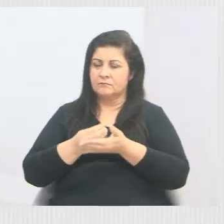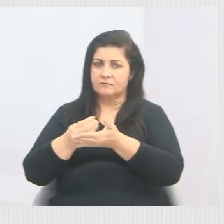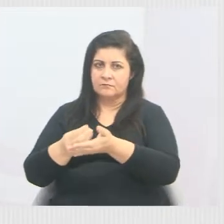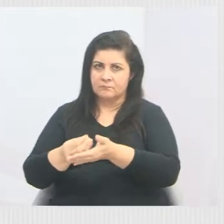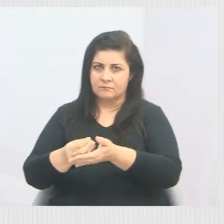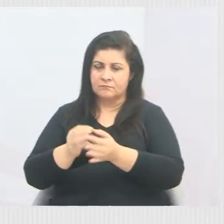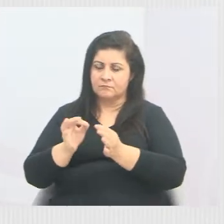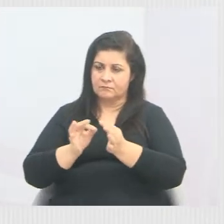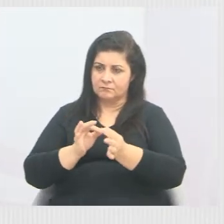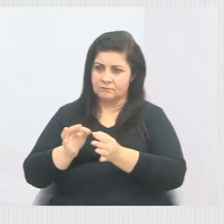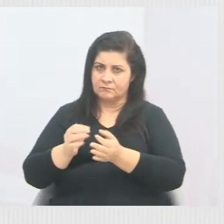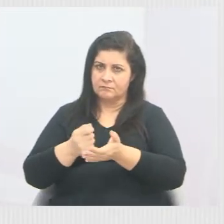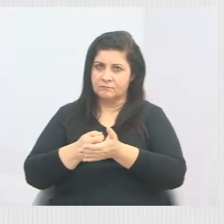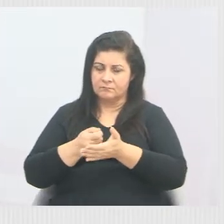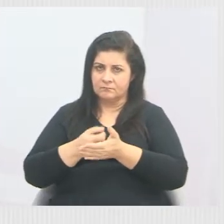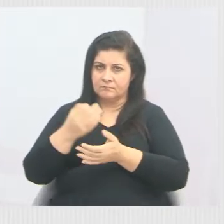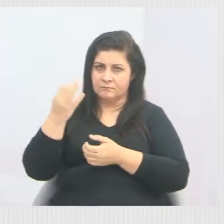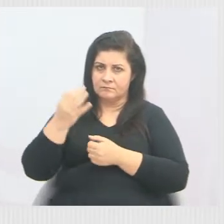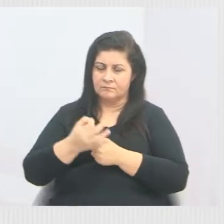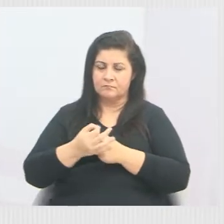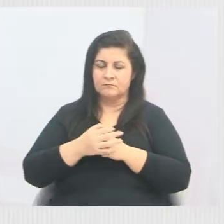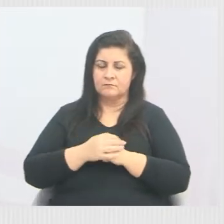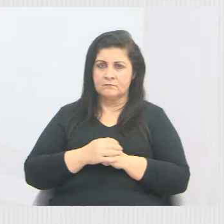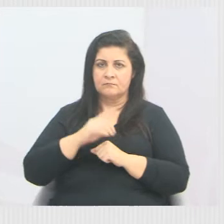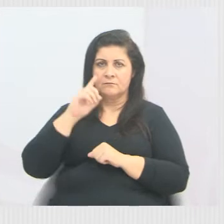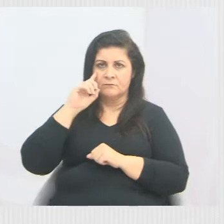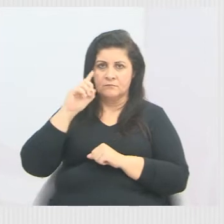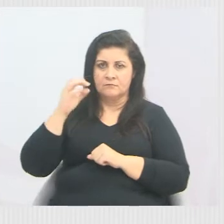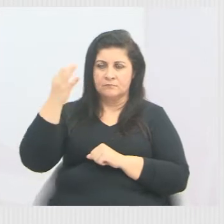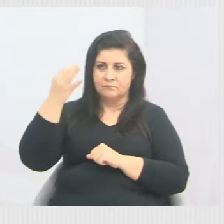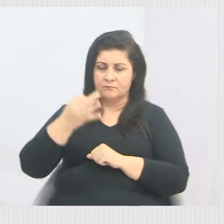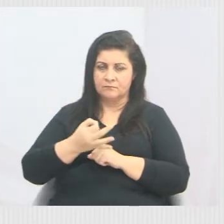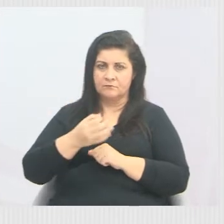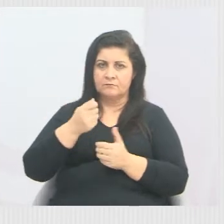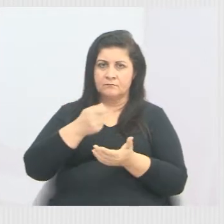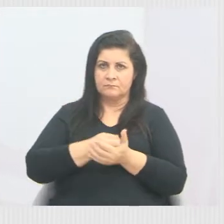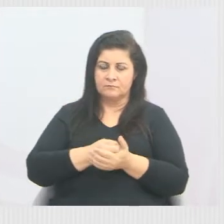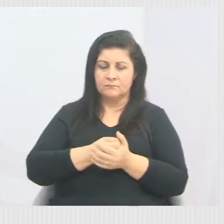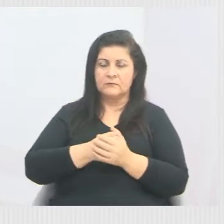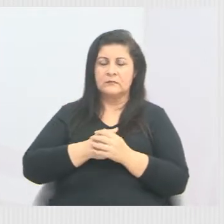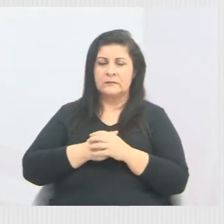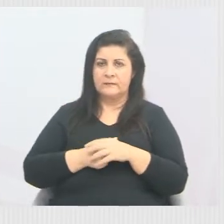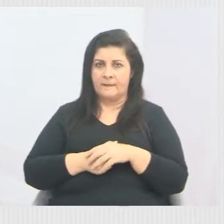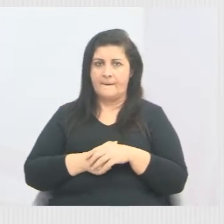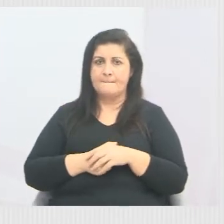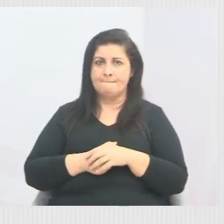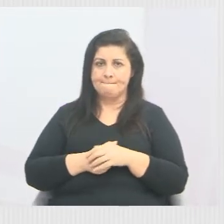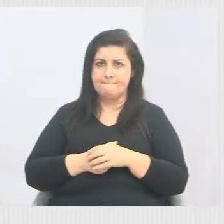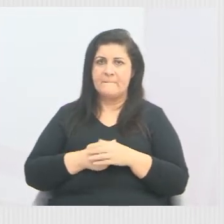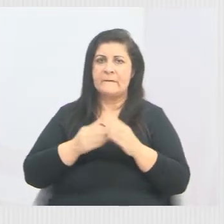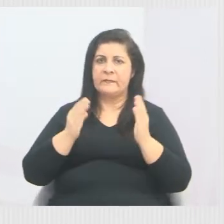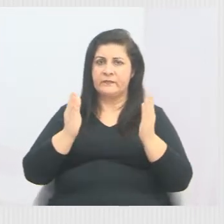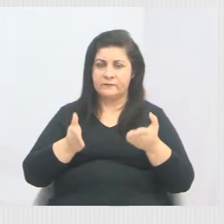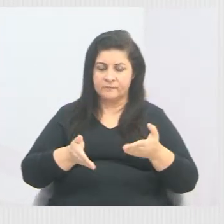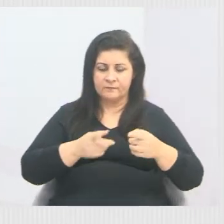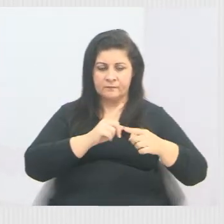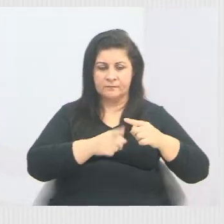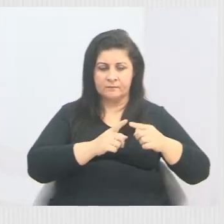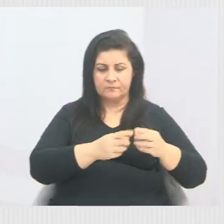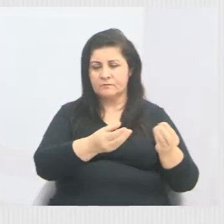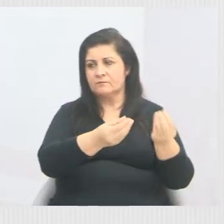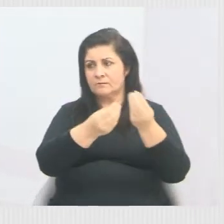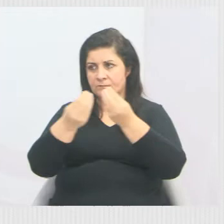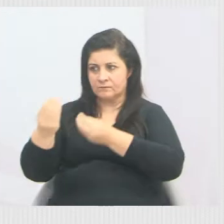seu pagamento de acordo com o seu vencimento. Então, liquidado é no ato já da entrega do serviço e